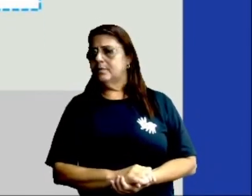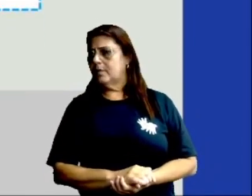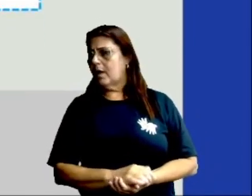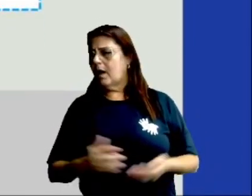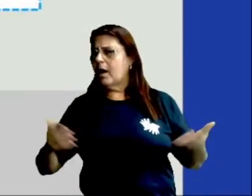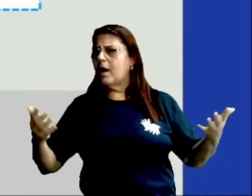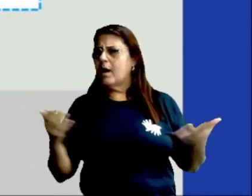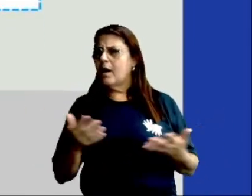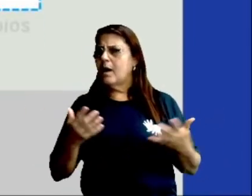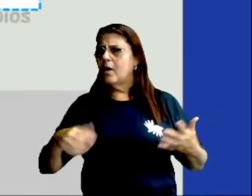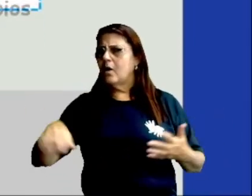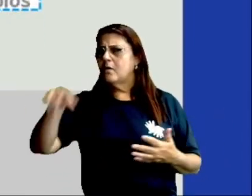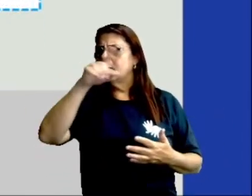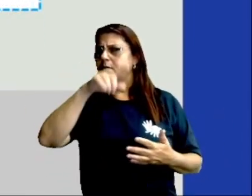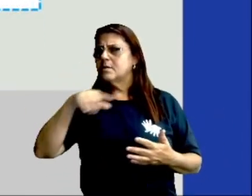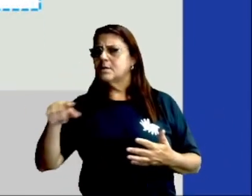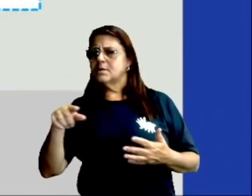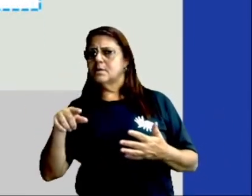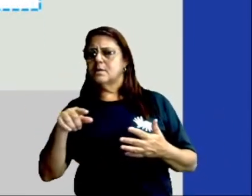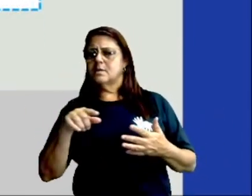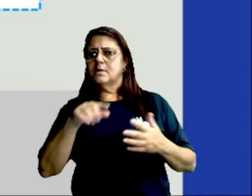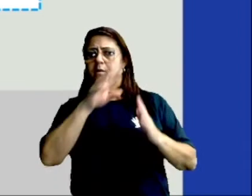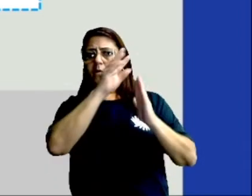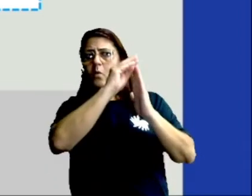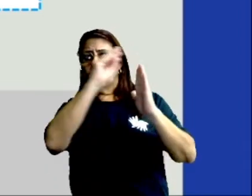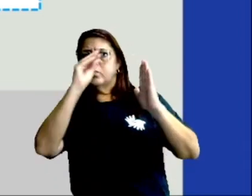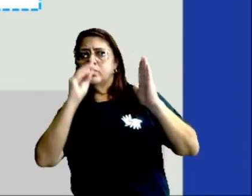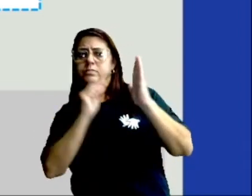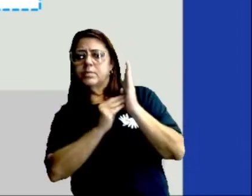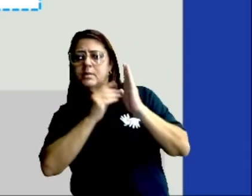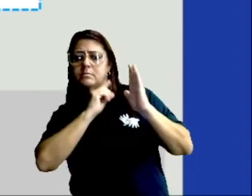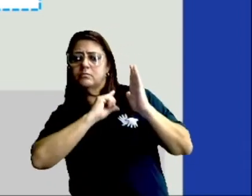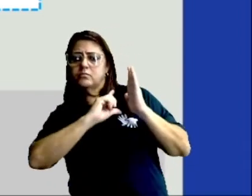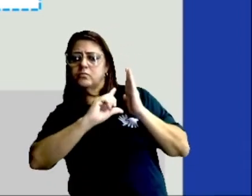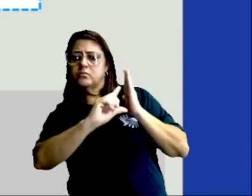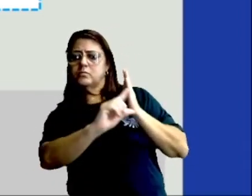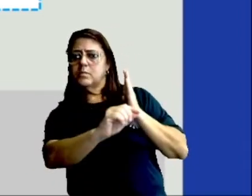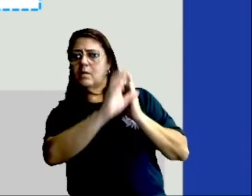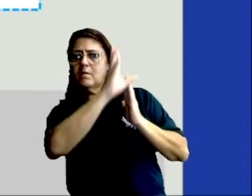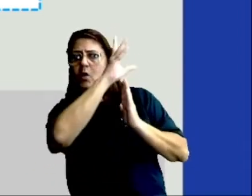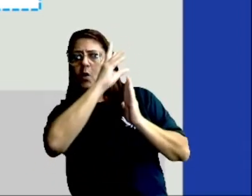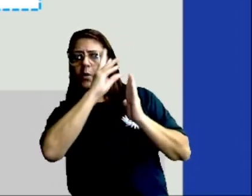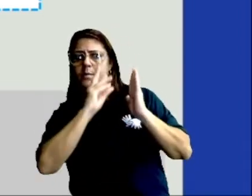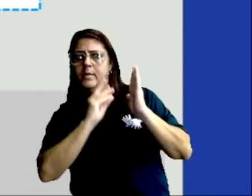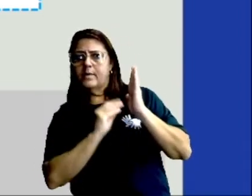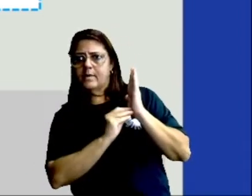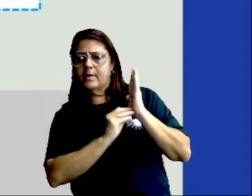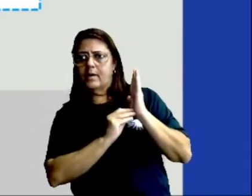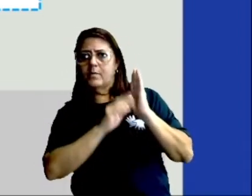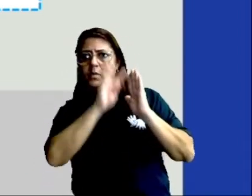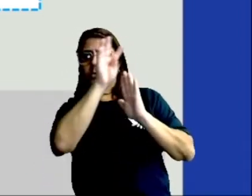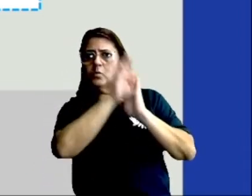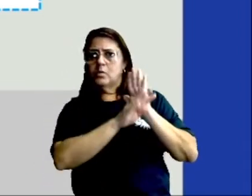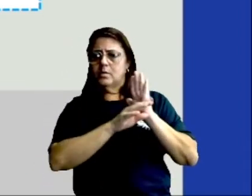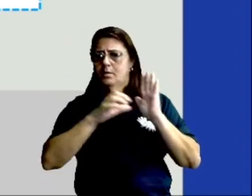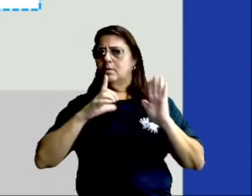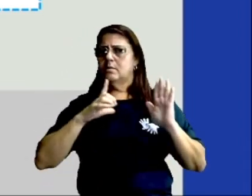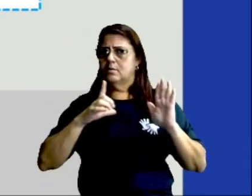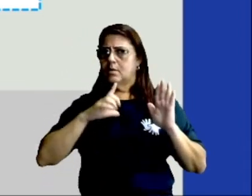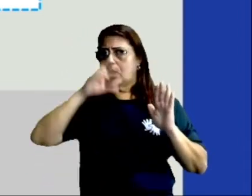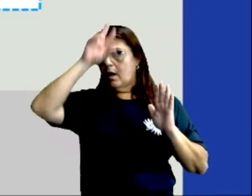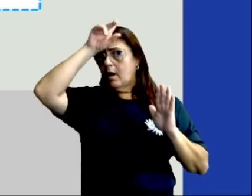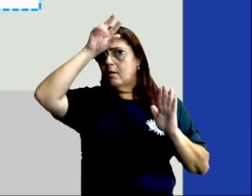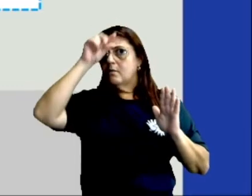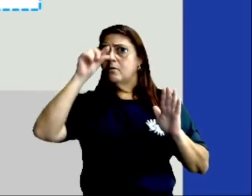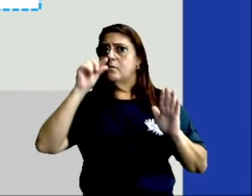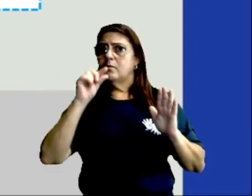E agora, vocês vão reescrever essa frase aqui, ó, substituindo a parte destacada. Então, lá no texto tem: as